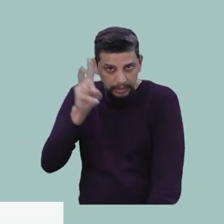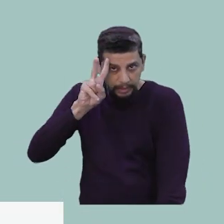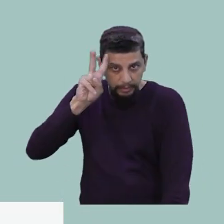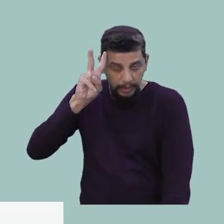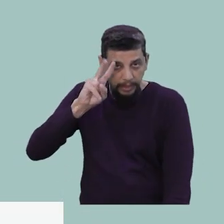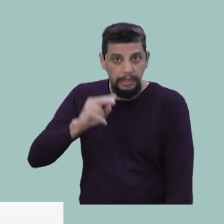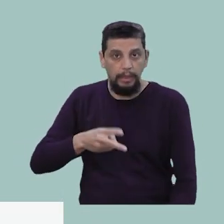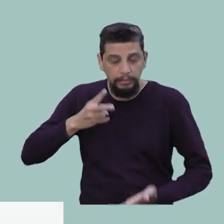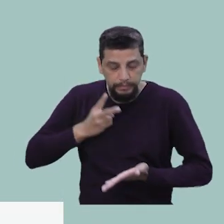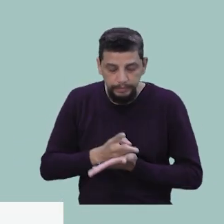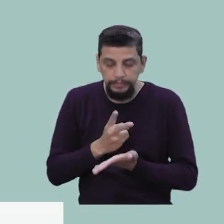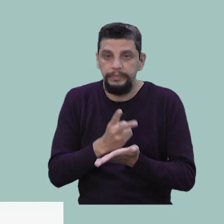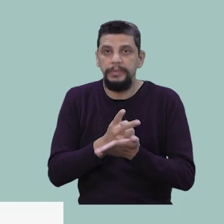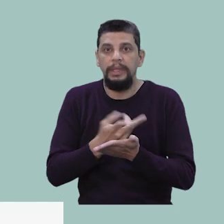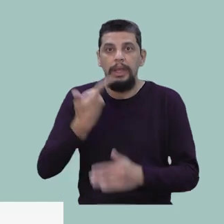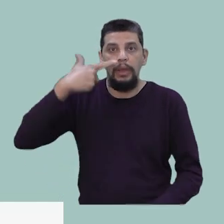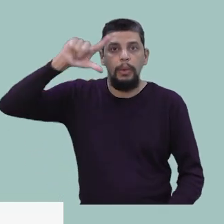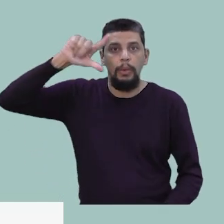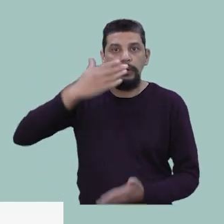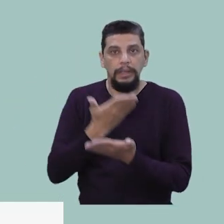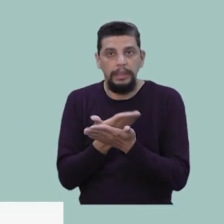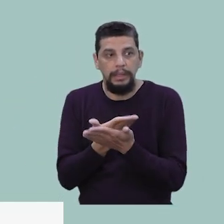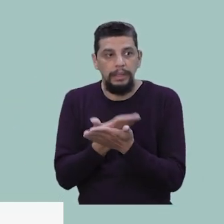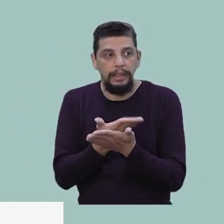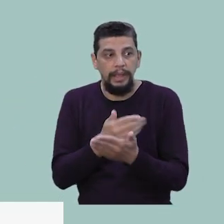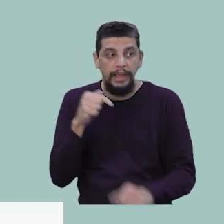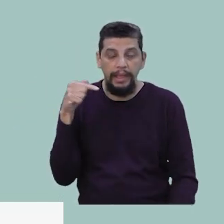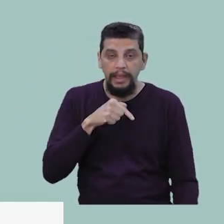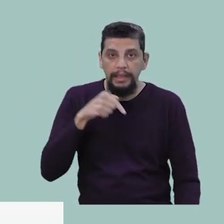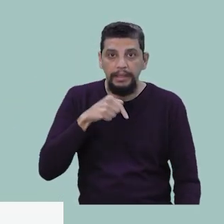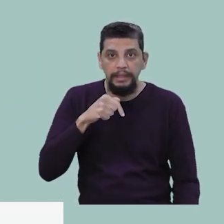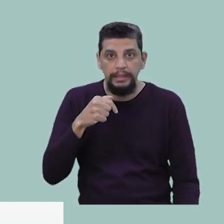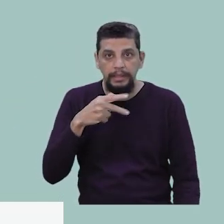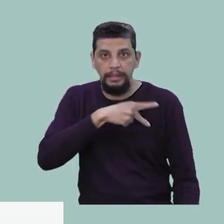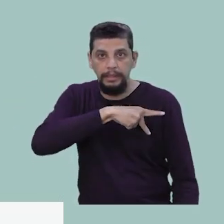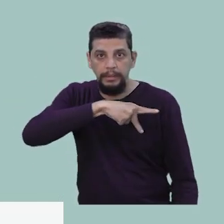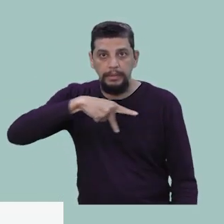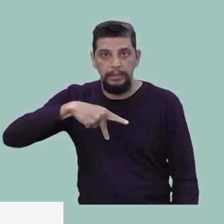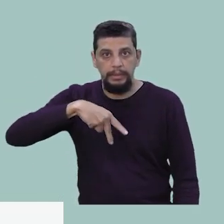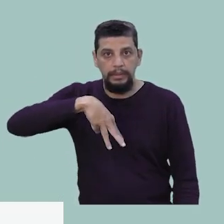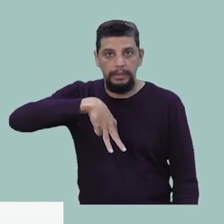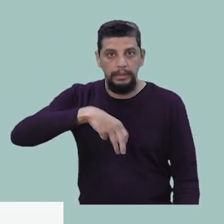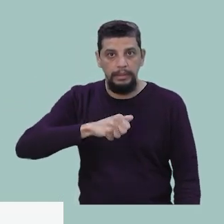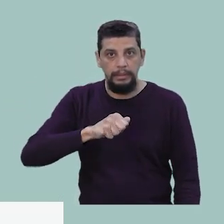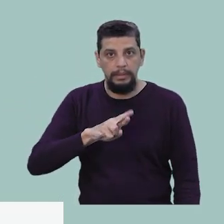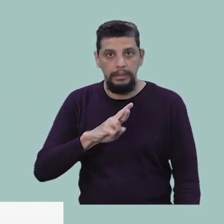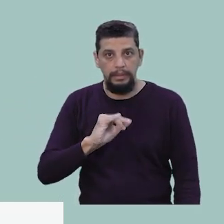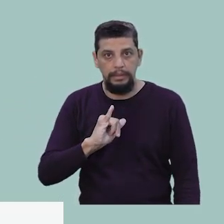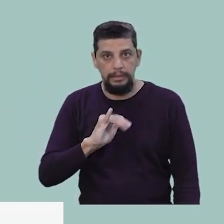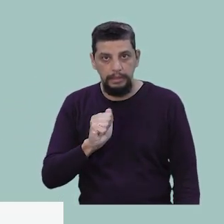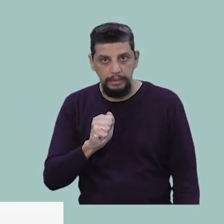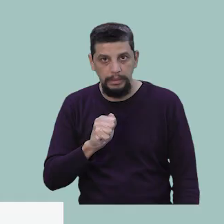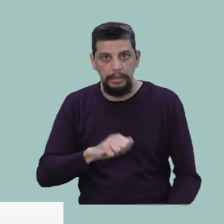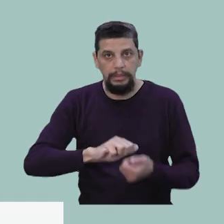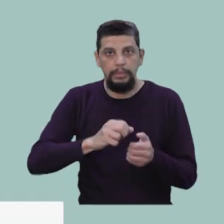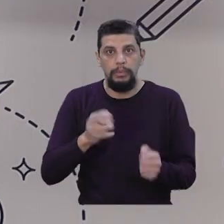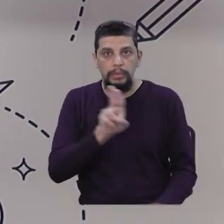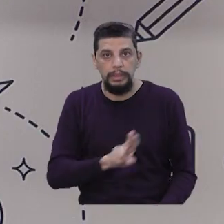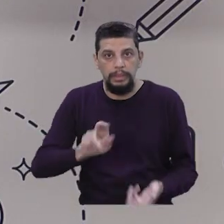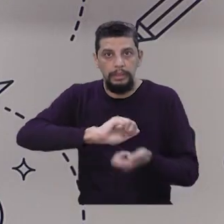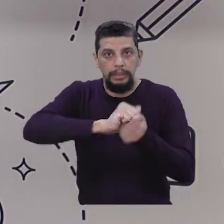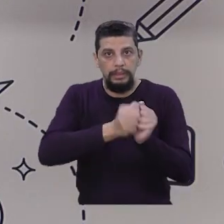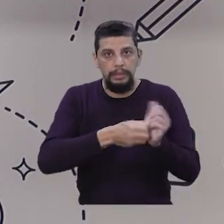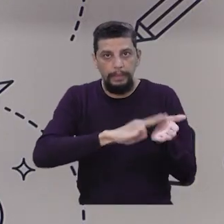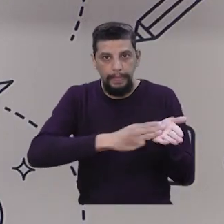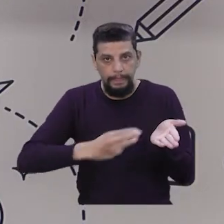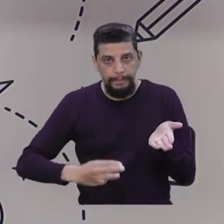continuar aqui, ó. A próxima aula que a gente vai lembrar é essa da professora Márcia, que nós vamos utilizar hoje na adequação